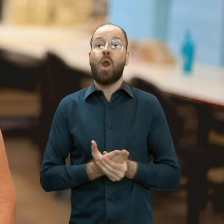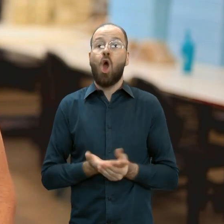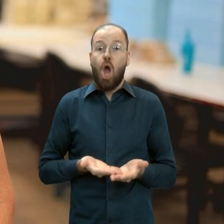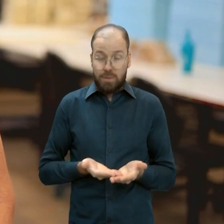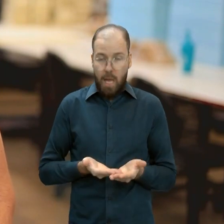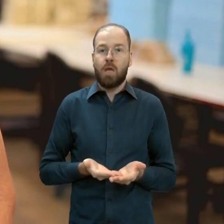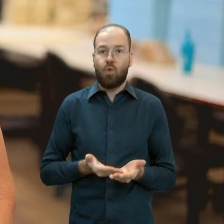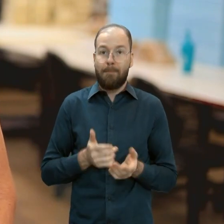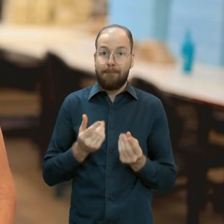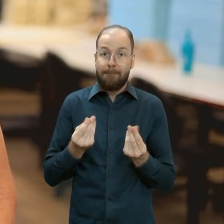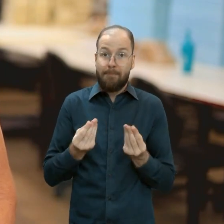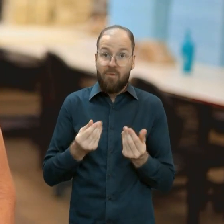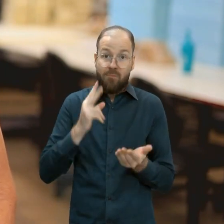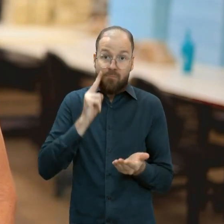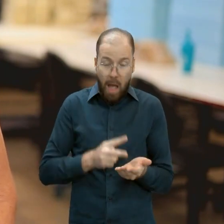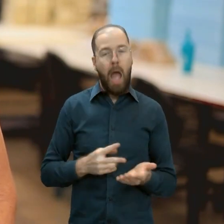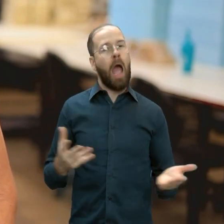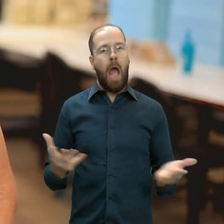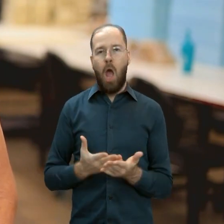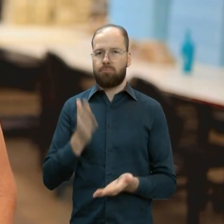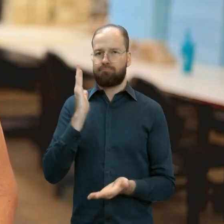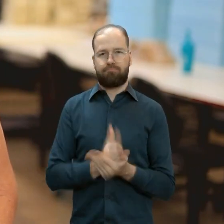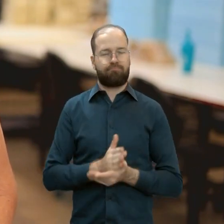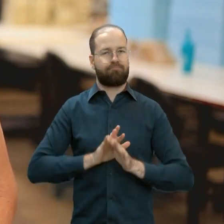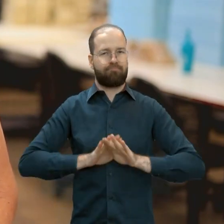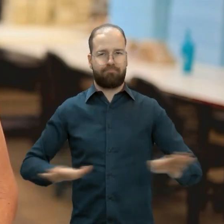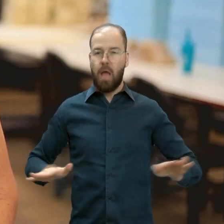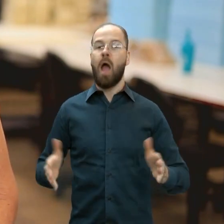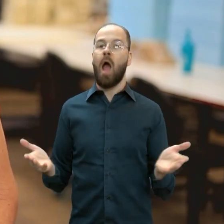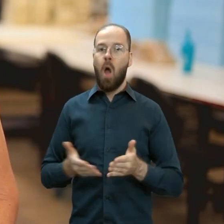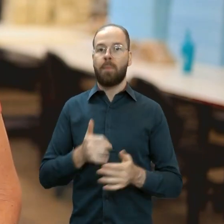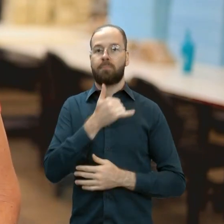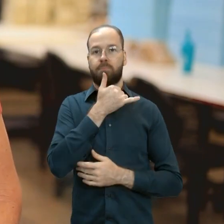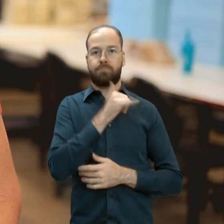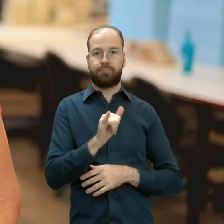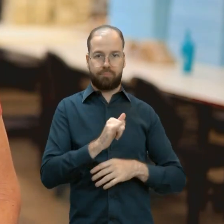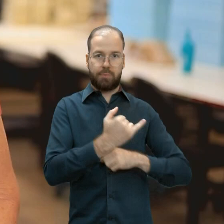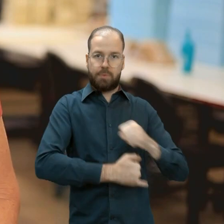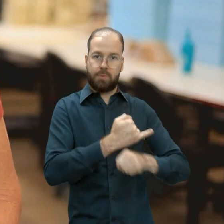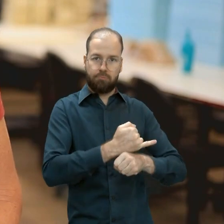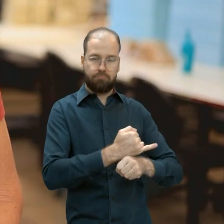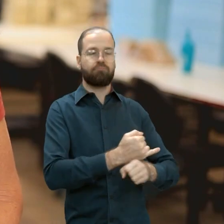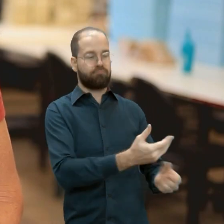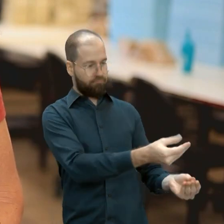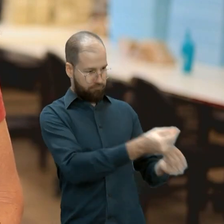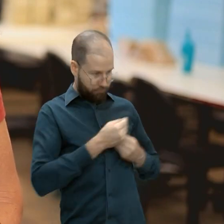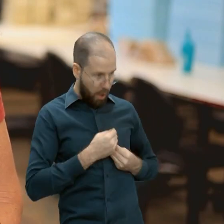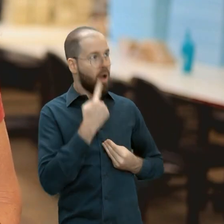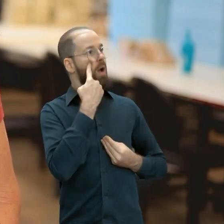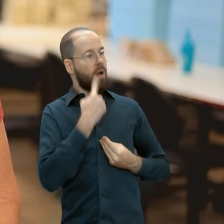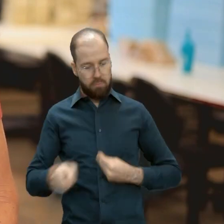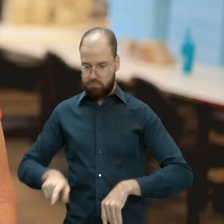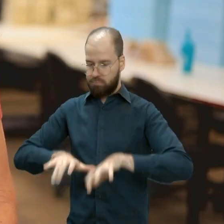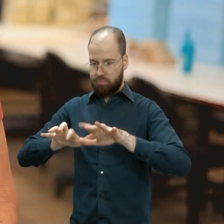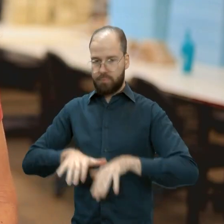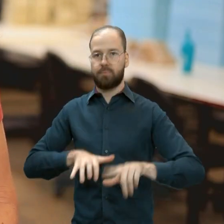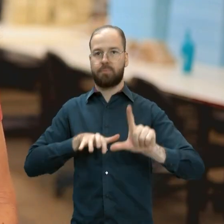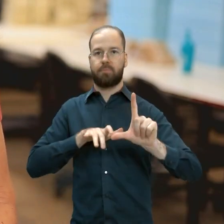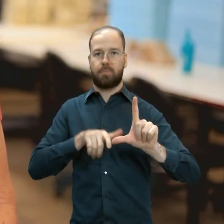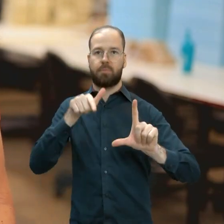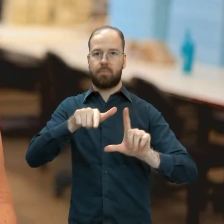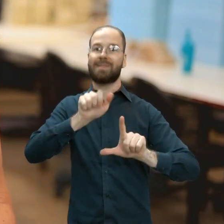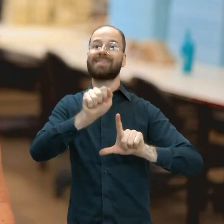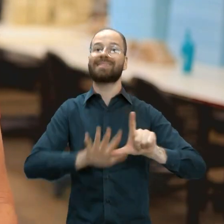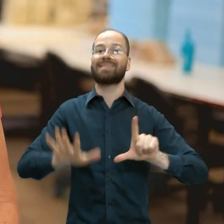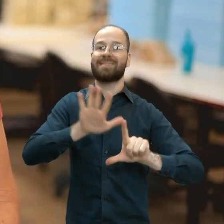tudo pelo SEI, então processo eletrônico, em que quem demanda o serviço ele tem acesso para